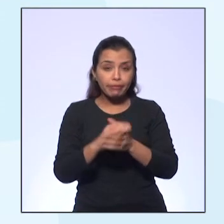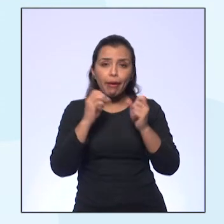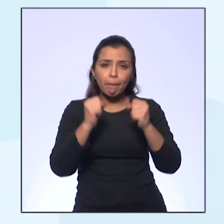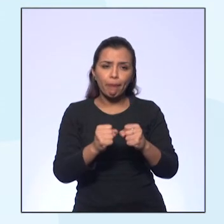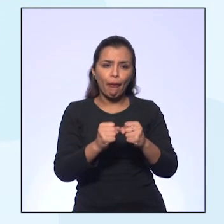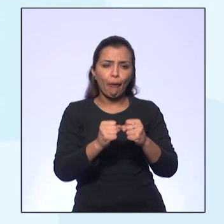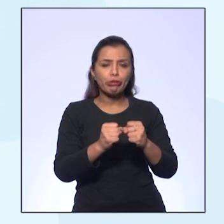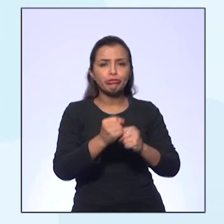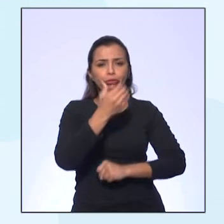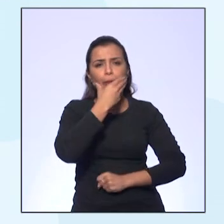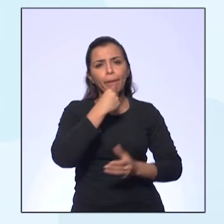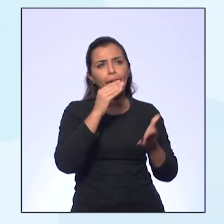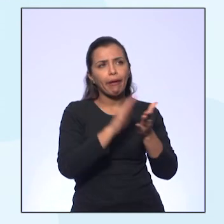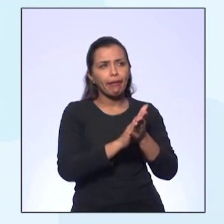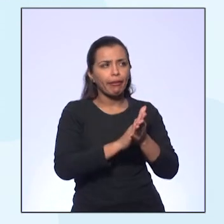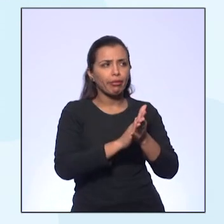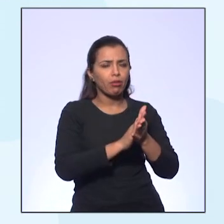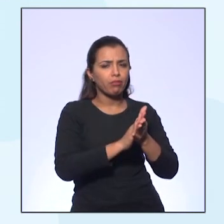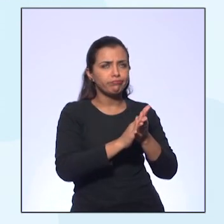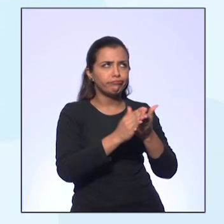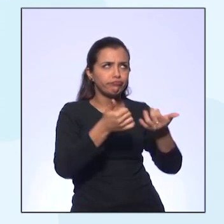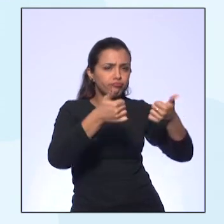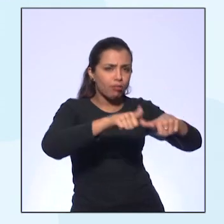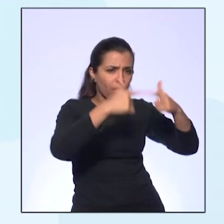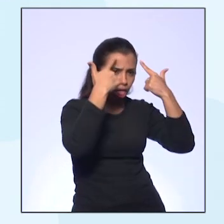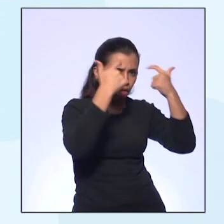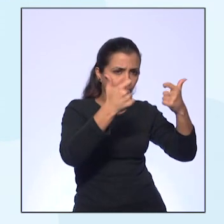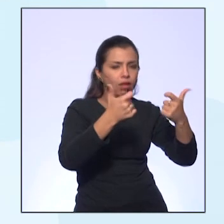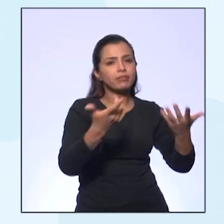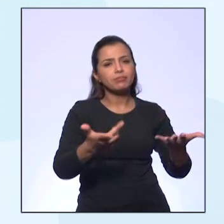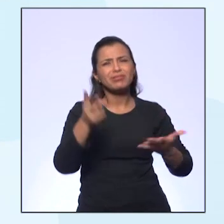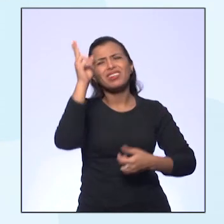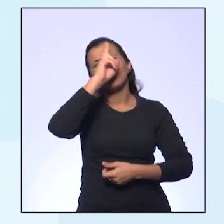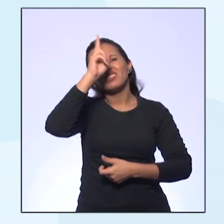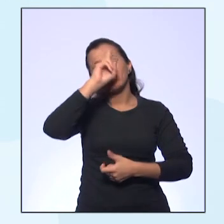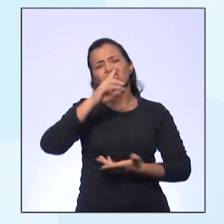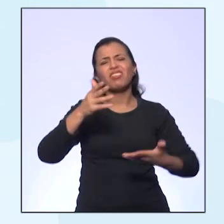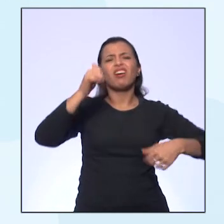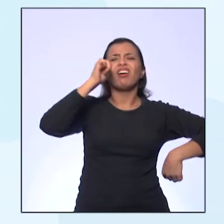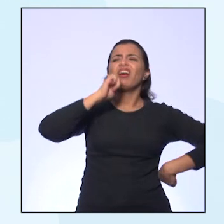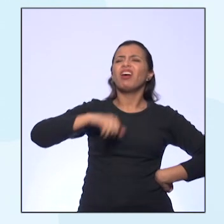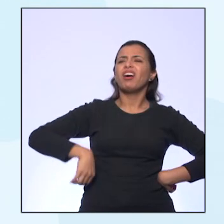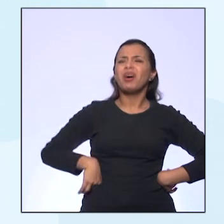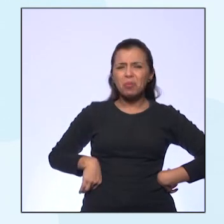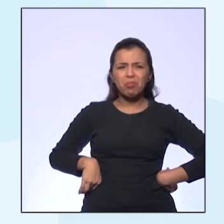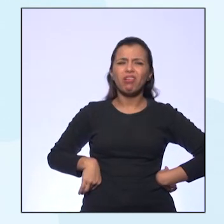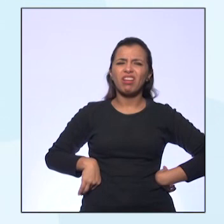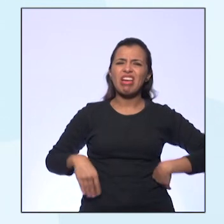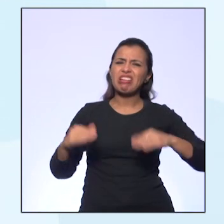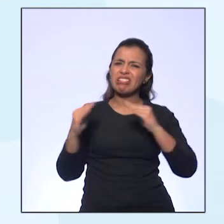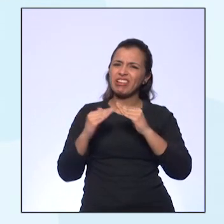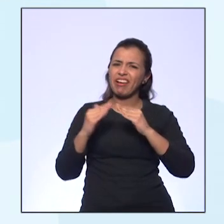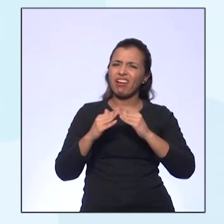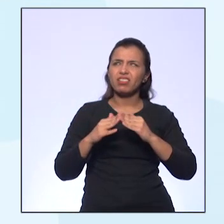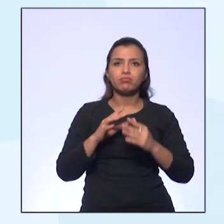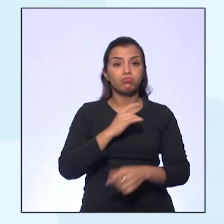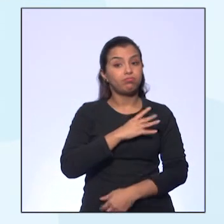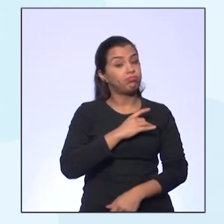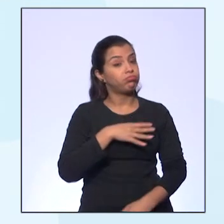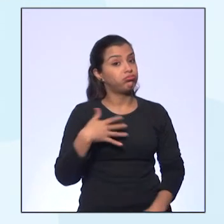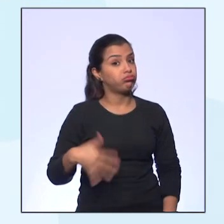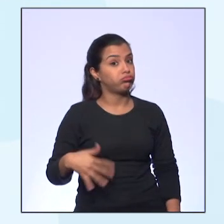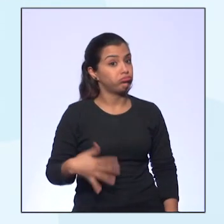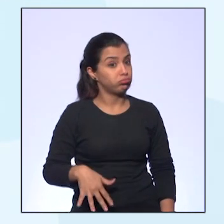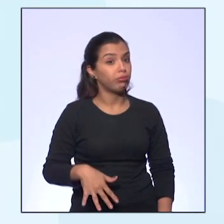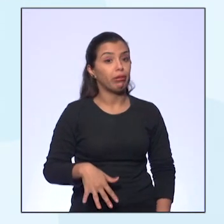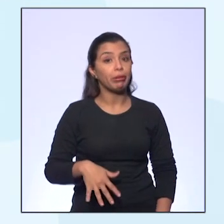algum marido malvado. E depois, as histórias. E, meu Deus, mulheres numa casa é coisa de meter medo. São redomas